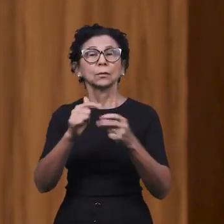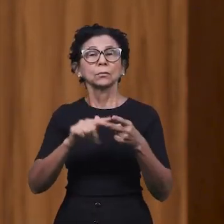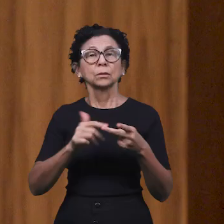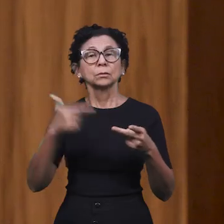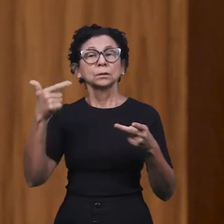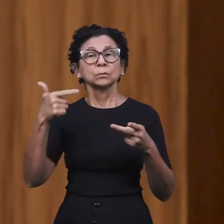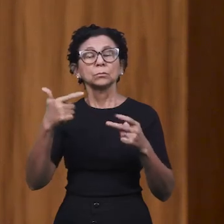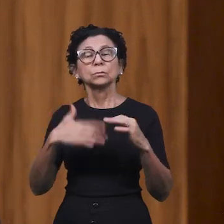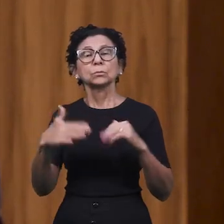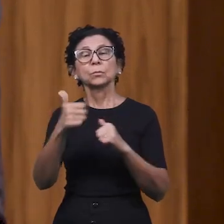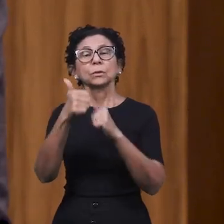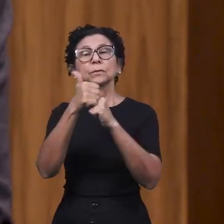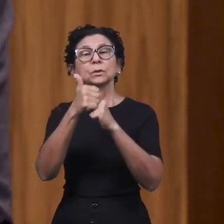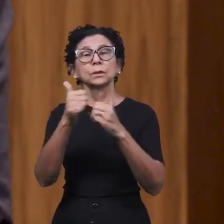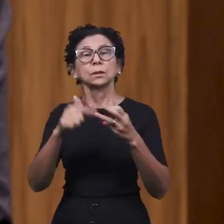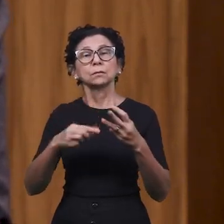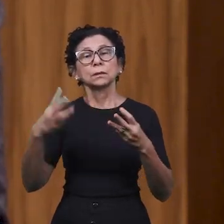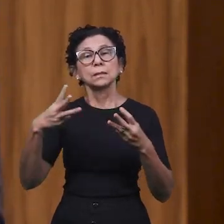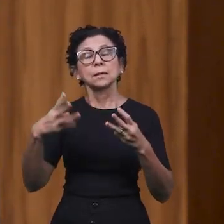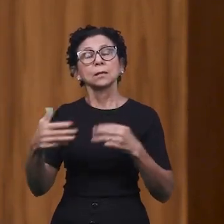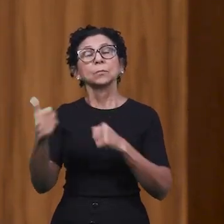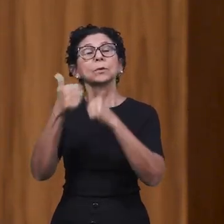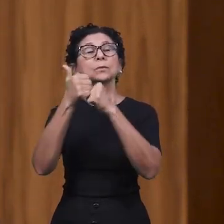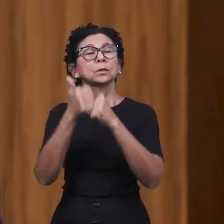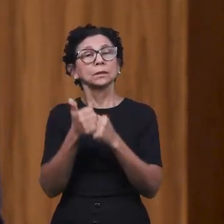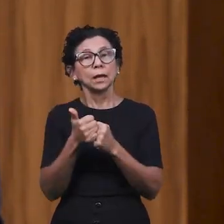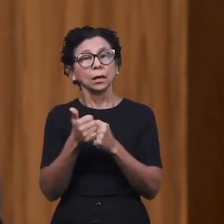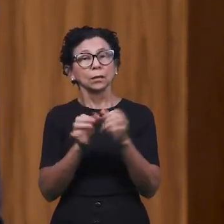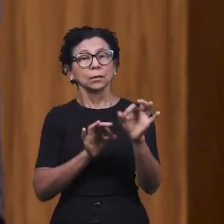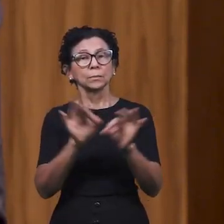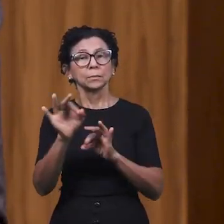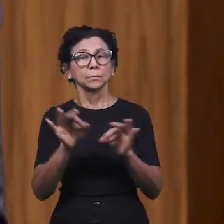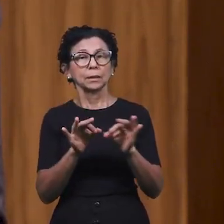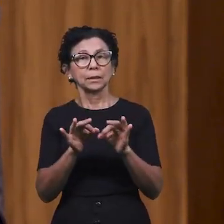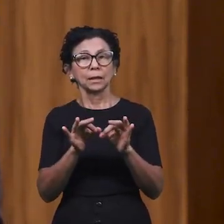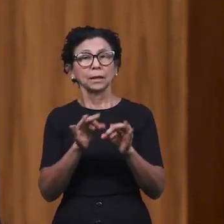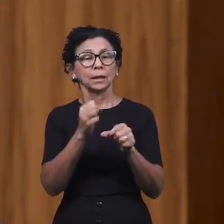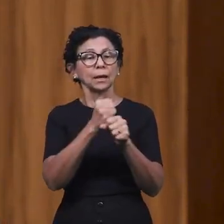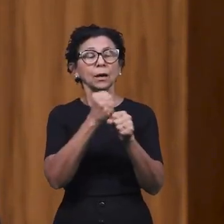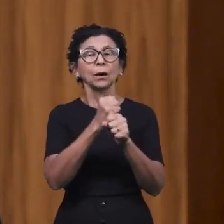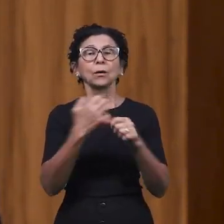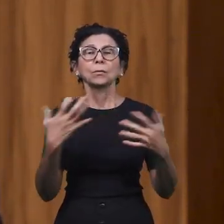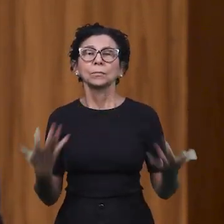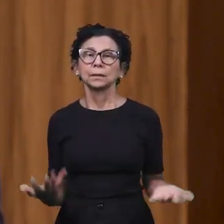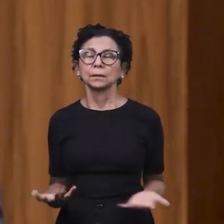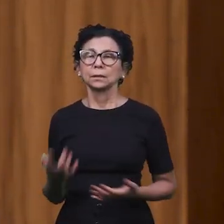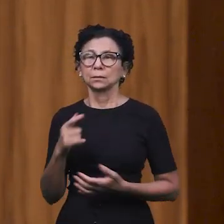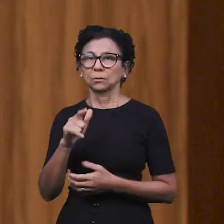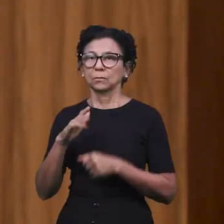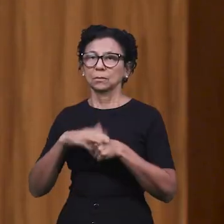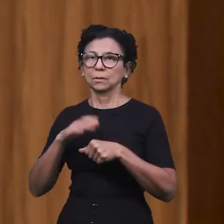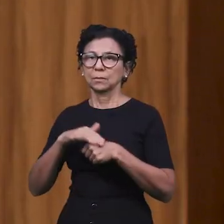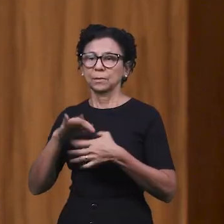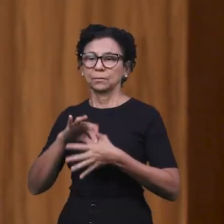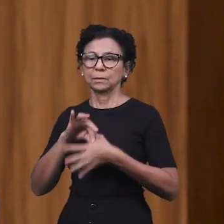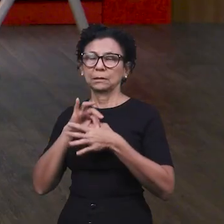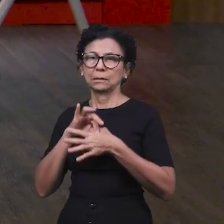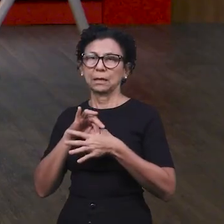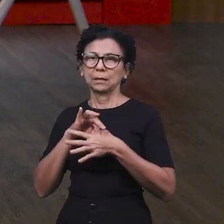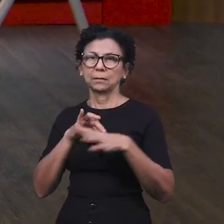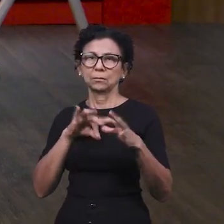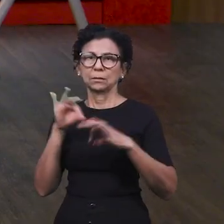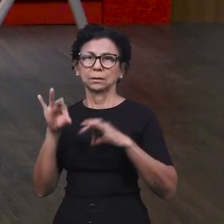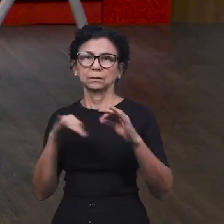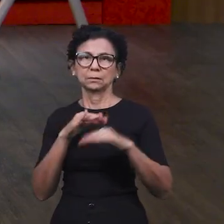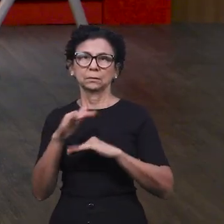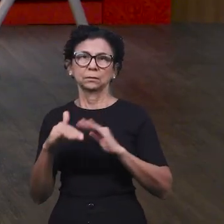o líder, ele organiza todos esses, como eu disse, tempos e movimentos das coisas que precisam acontecer. E eu